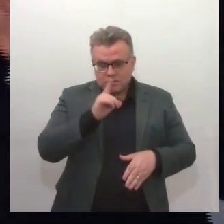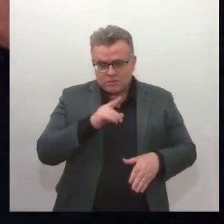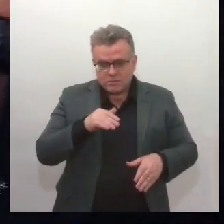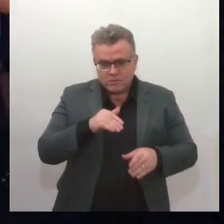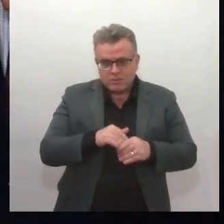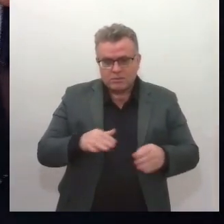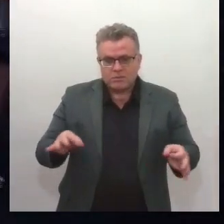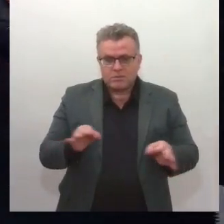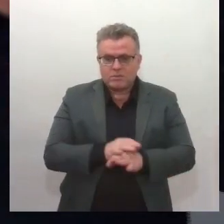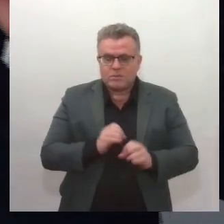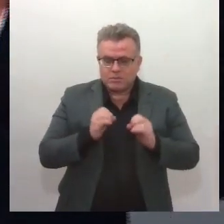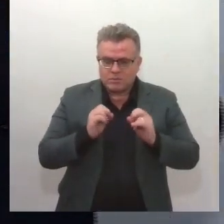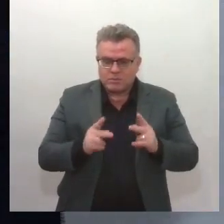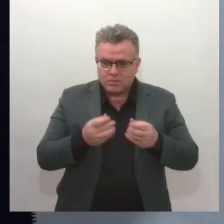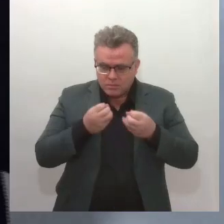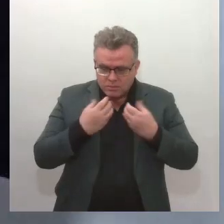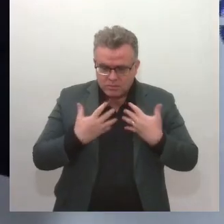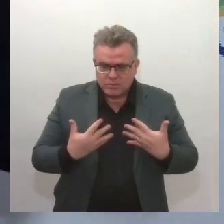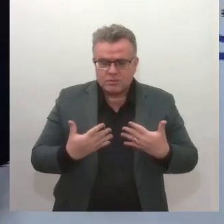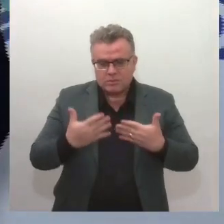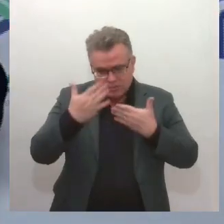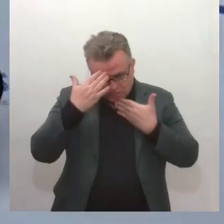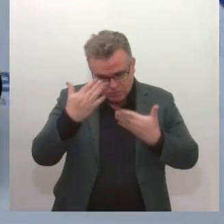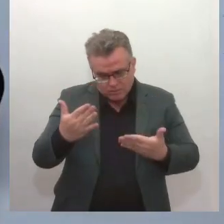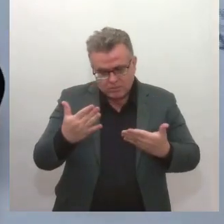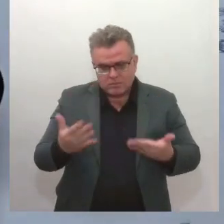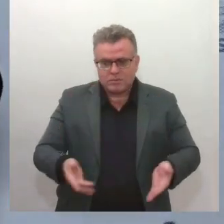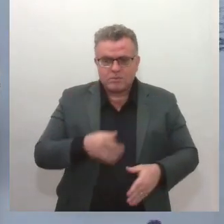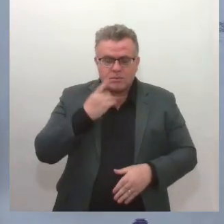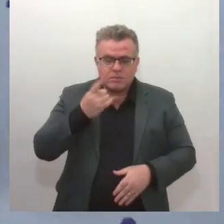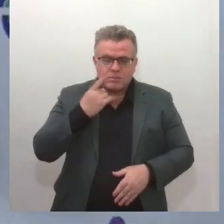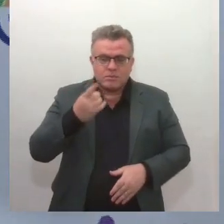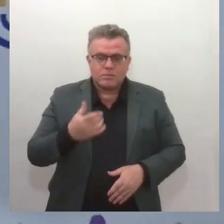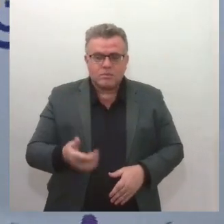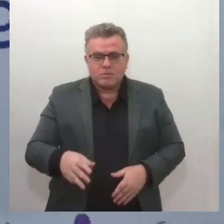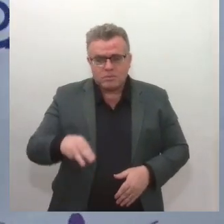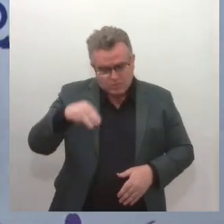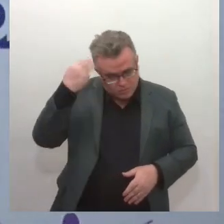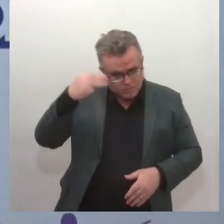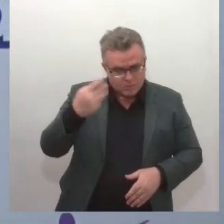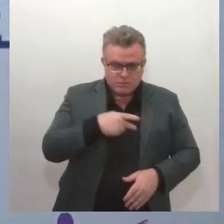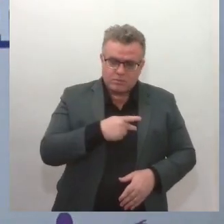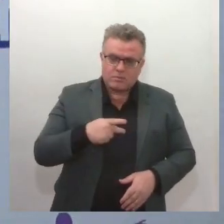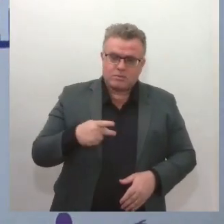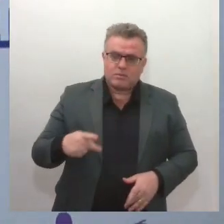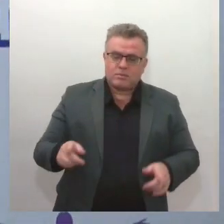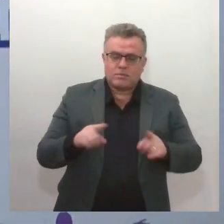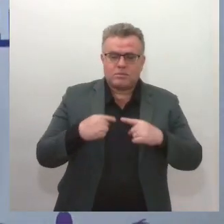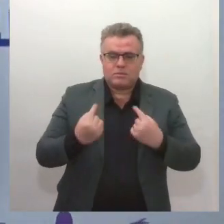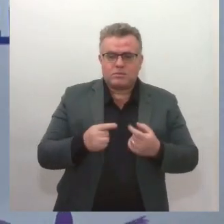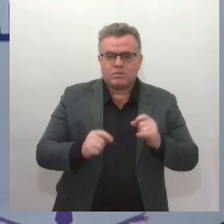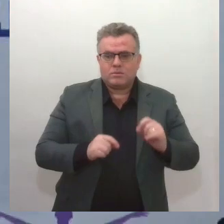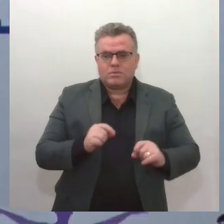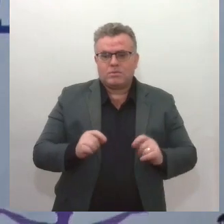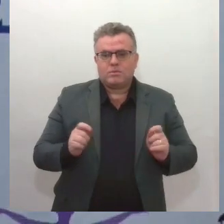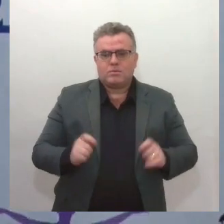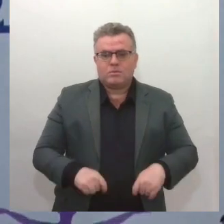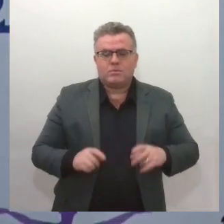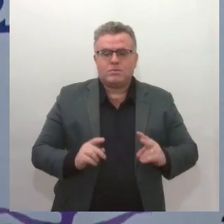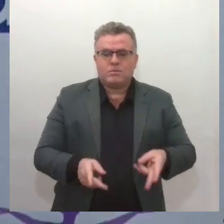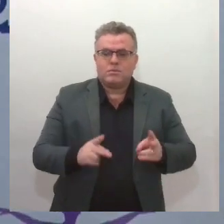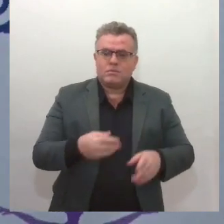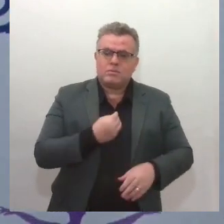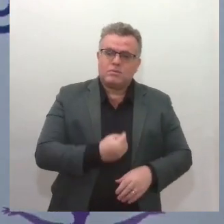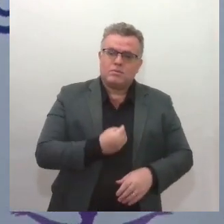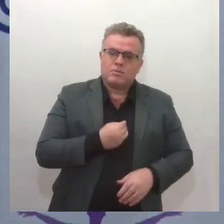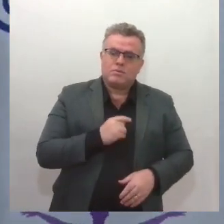uma vez ao deputado Garibaldo Mendonça, que foi presidente da sessão plenária e é vice-presidente da casa, inclusive reeleito no dia de